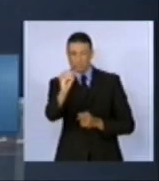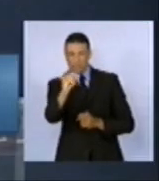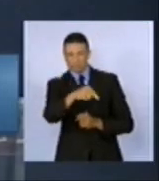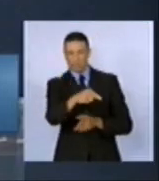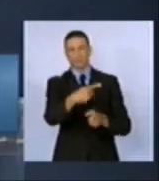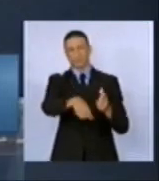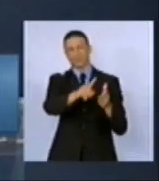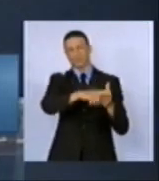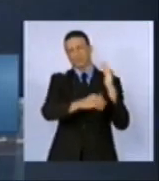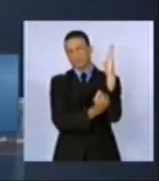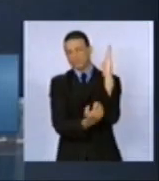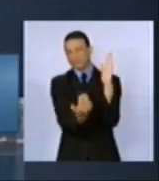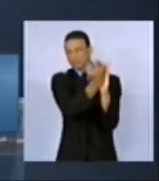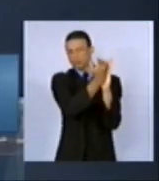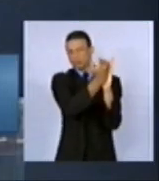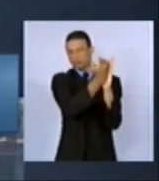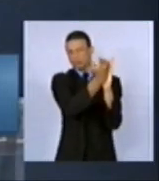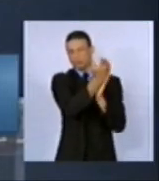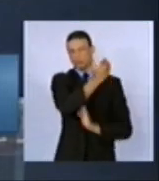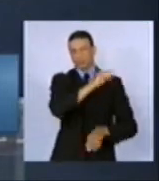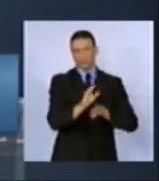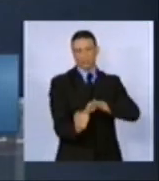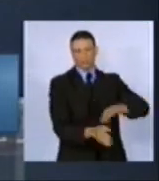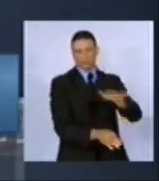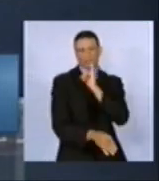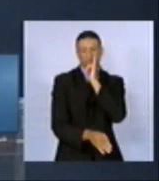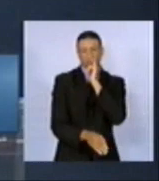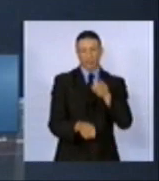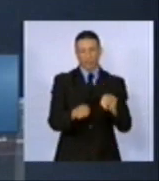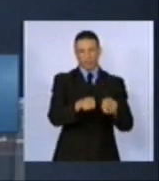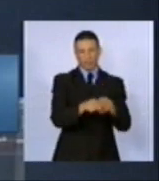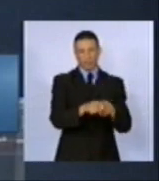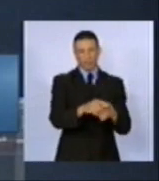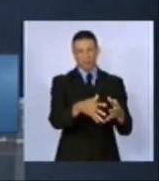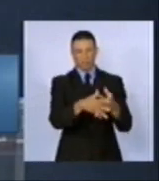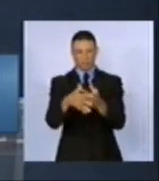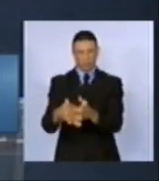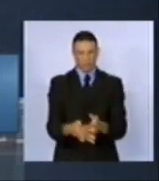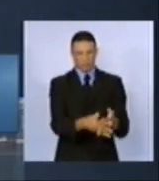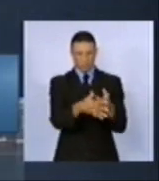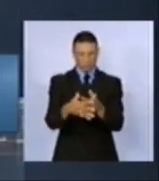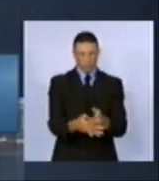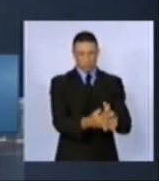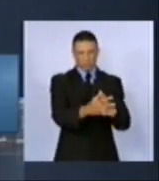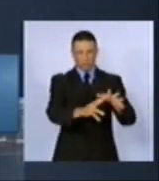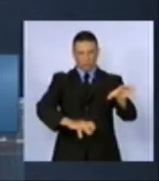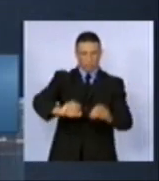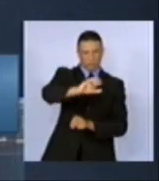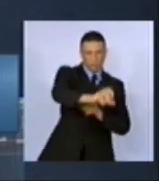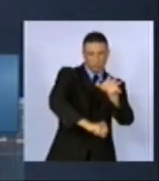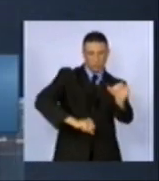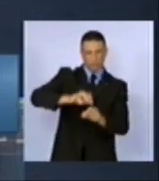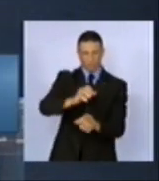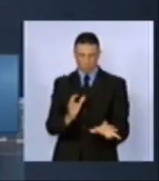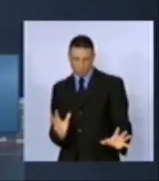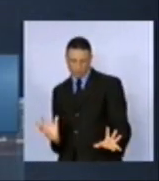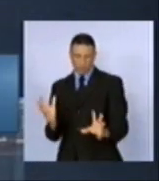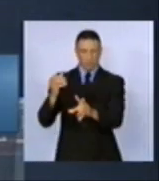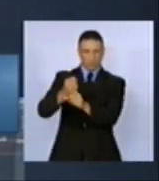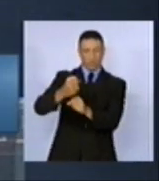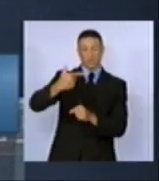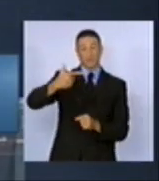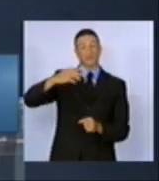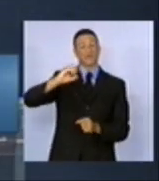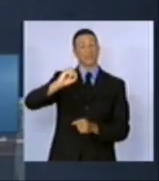presente ah colhedores tipicamente pesam até 15 ou até 20 toneladas Isso é uma